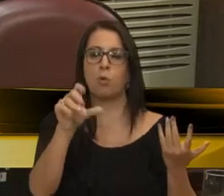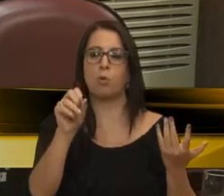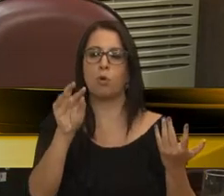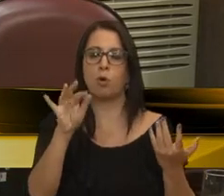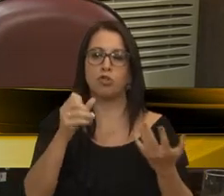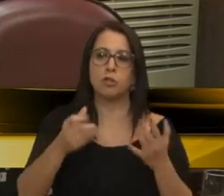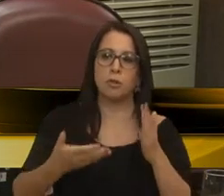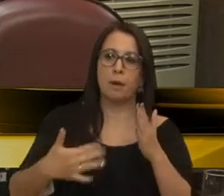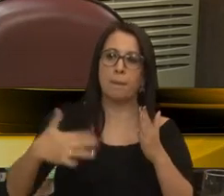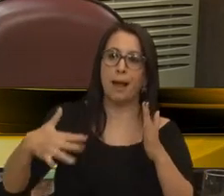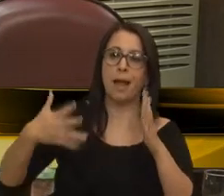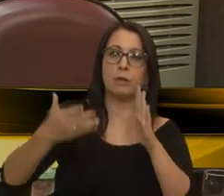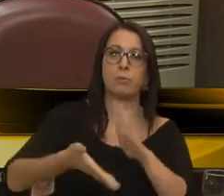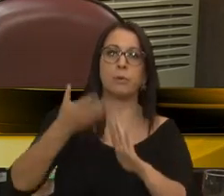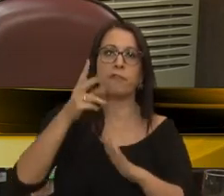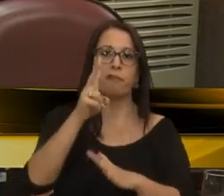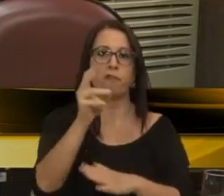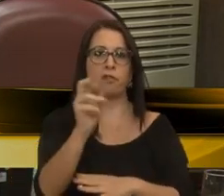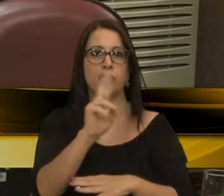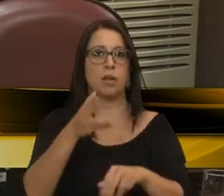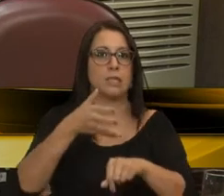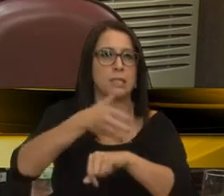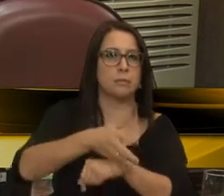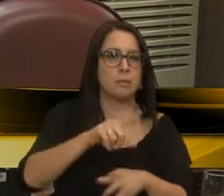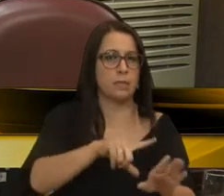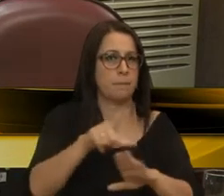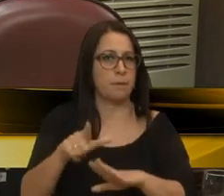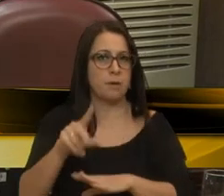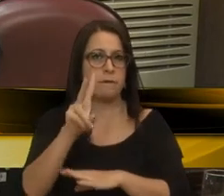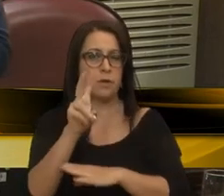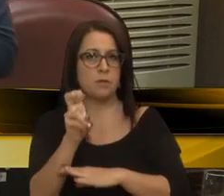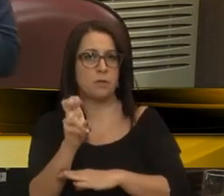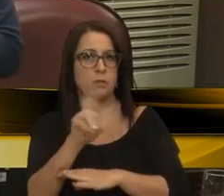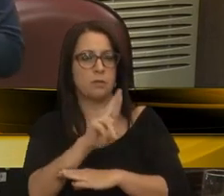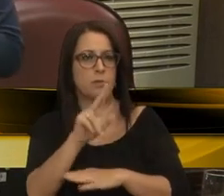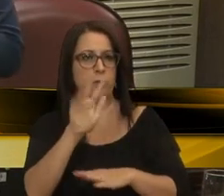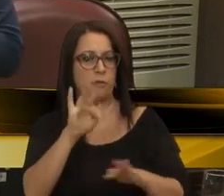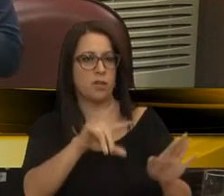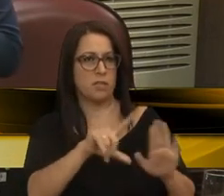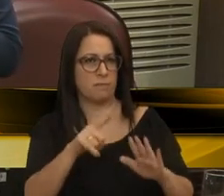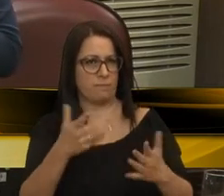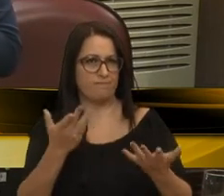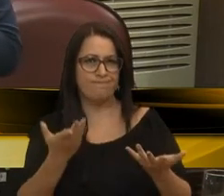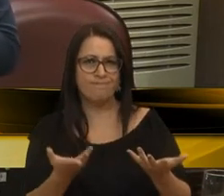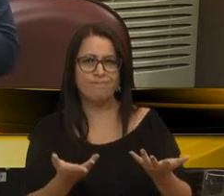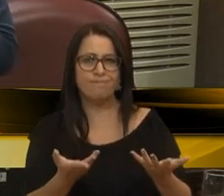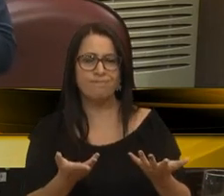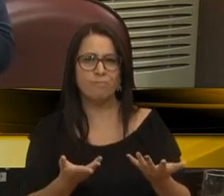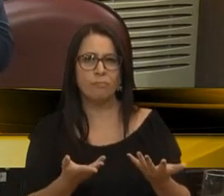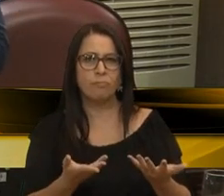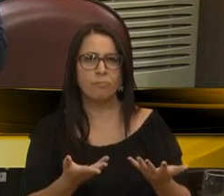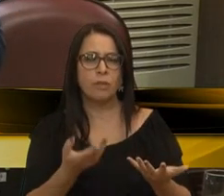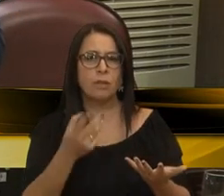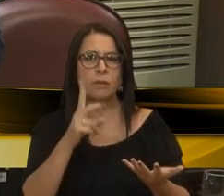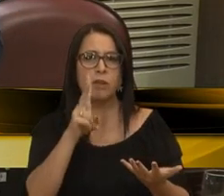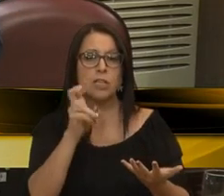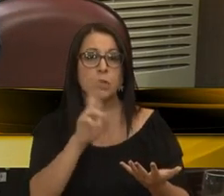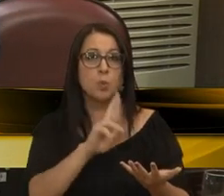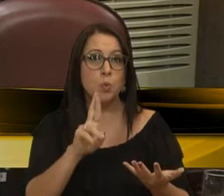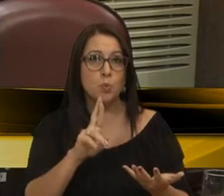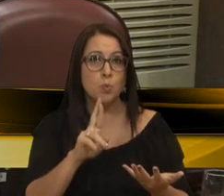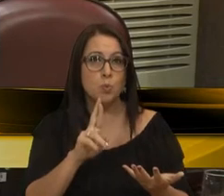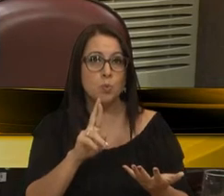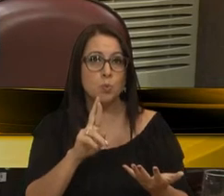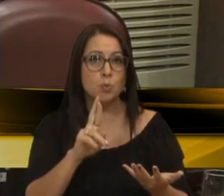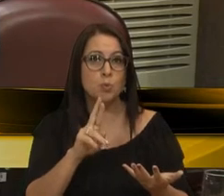aumentar a festa da uva para R$20 durante a semana e R$25 no final de semana. Gente, R$25